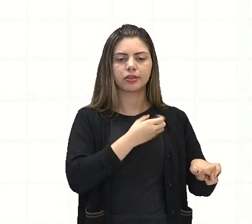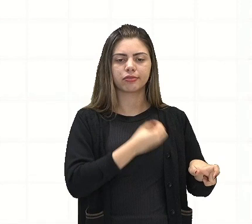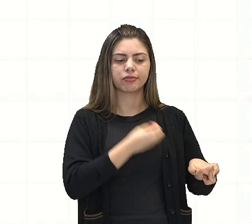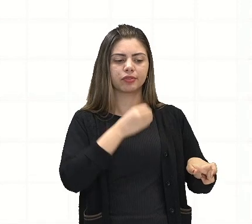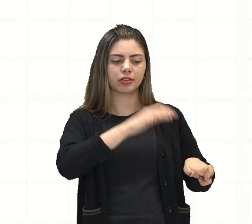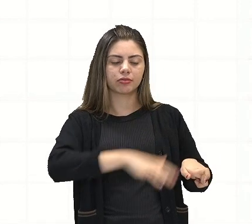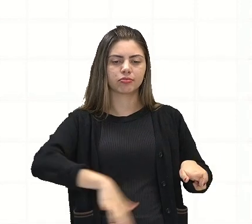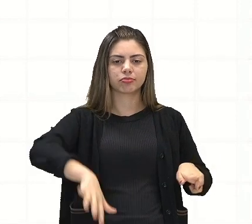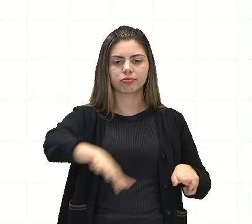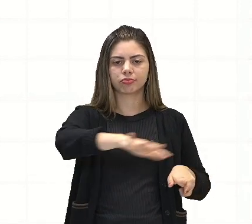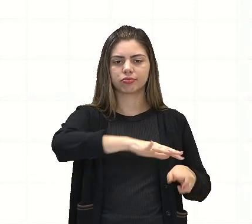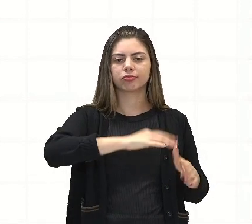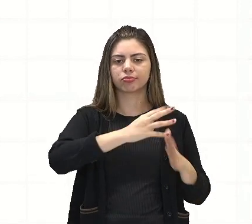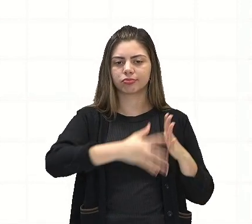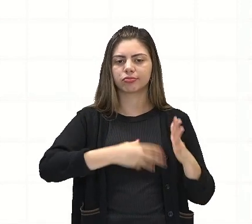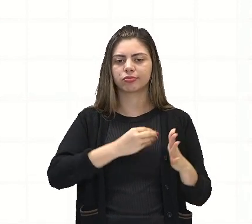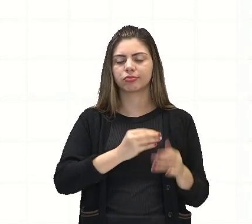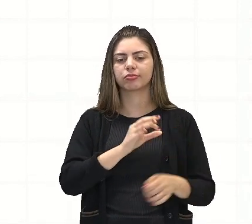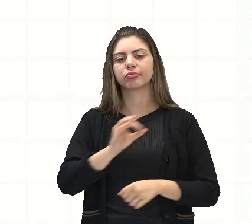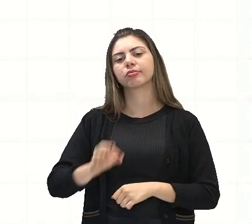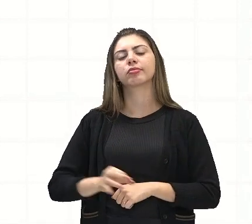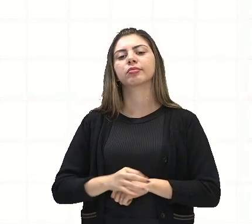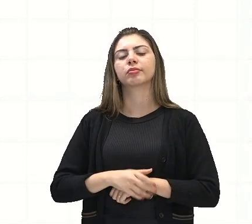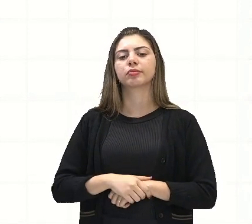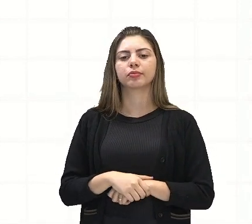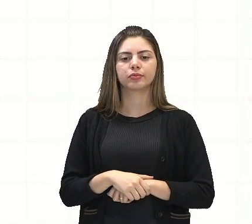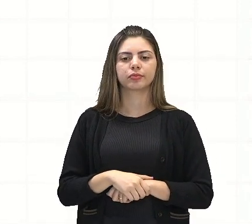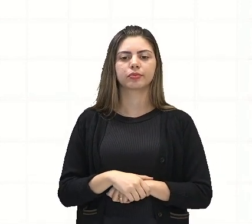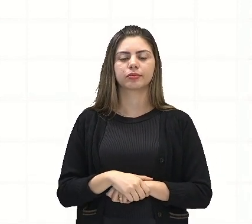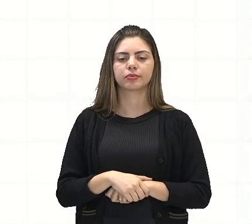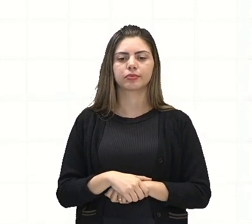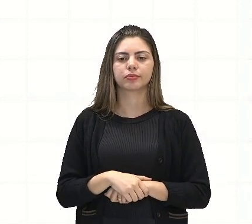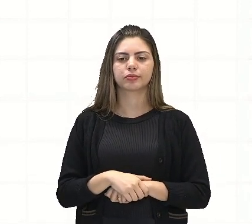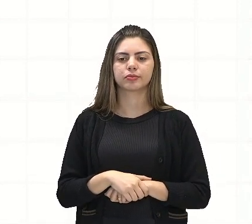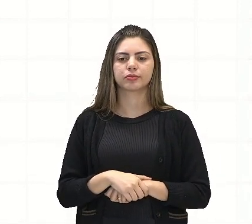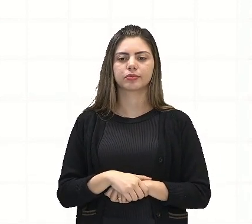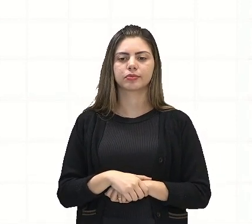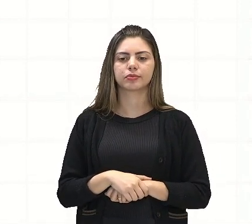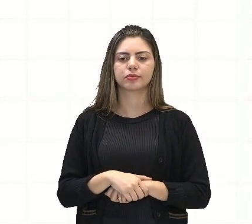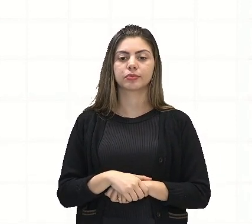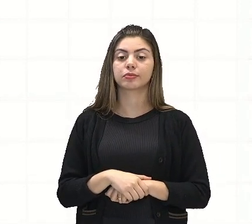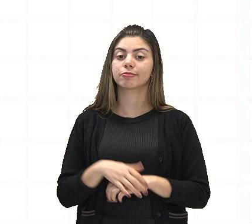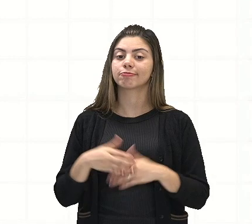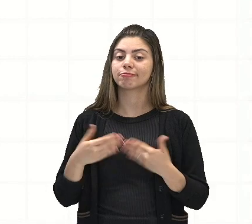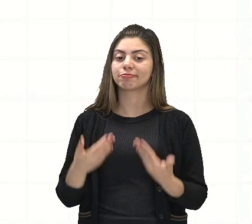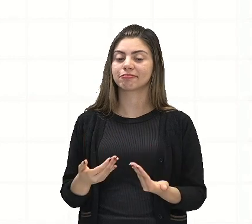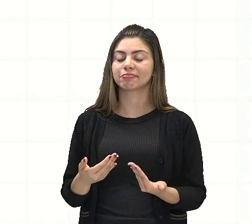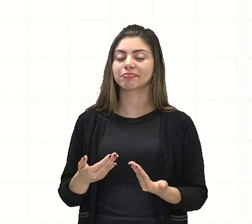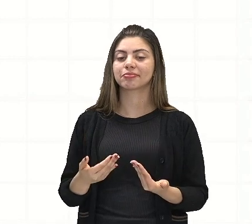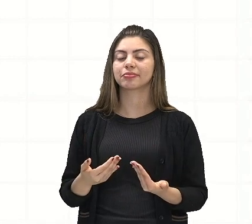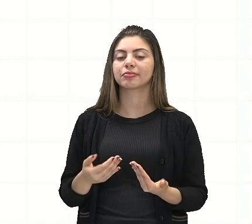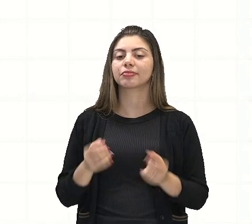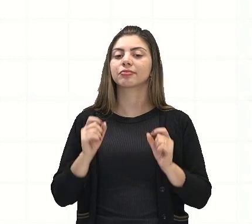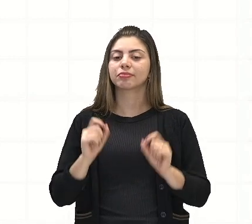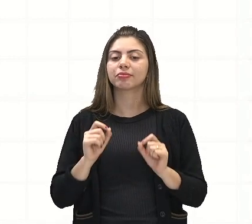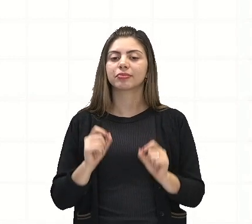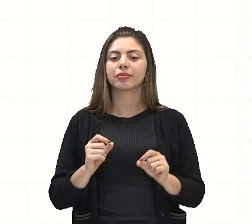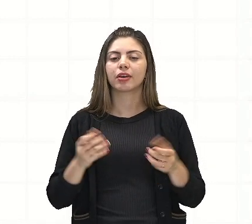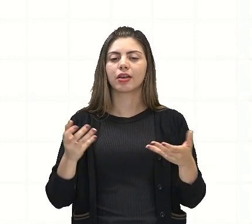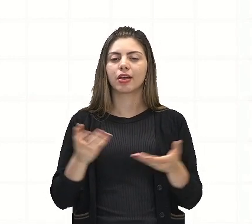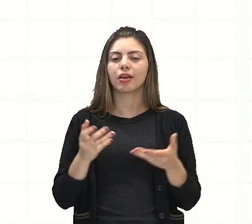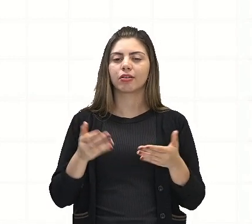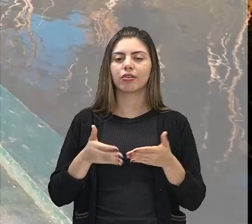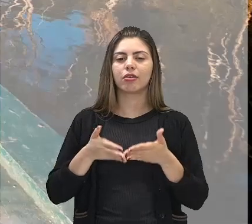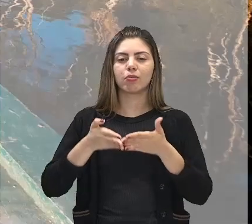região amazônica, certo? Então, olhem aí a professora belíssima, né? Nesta canoa